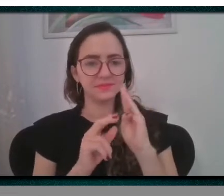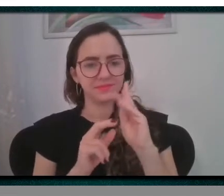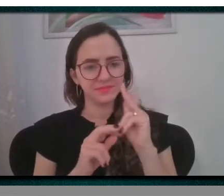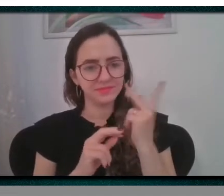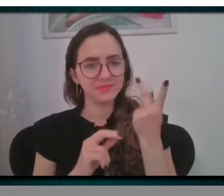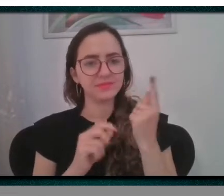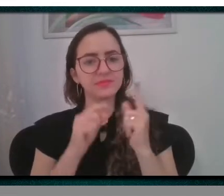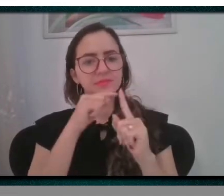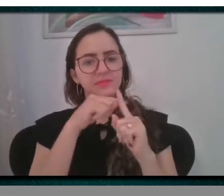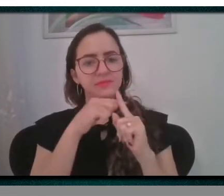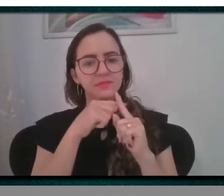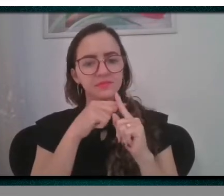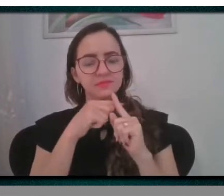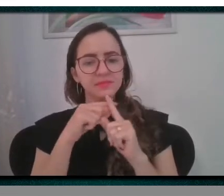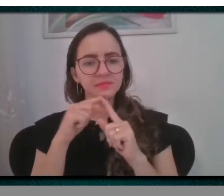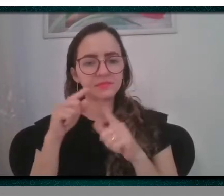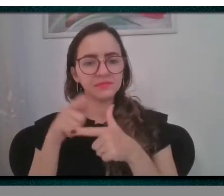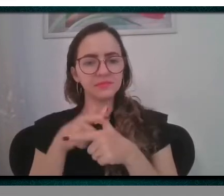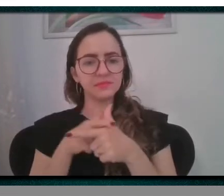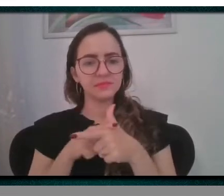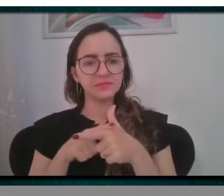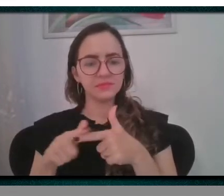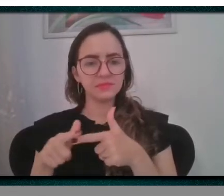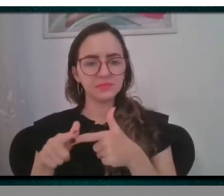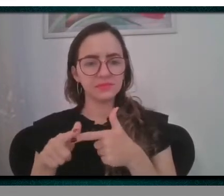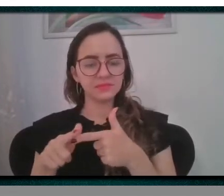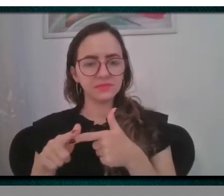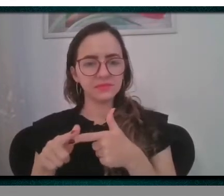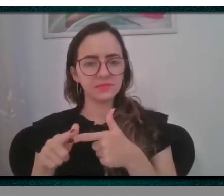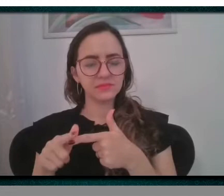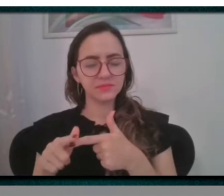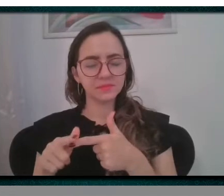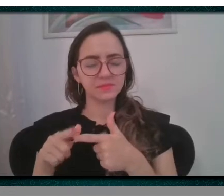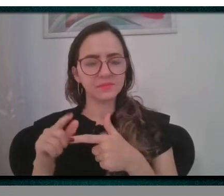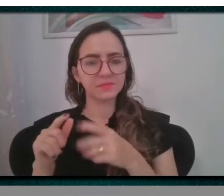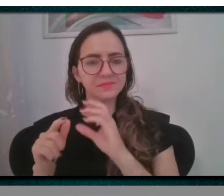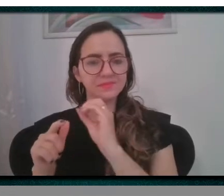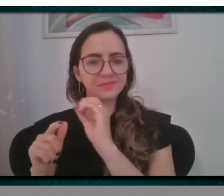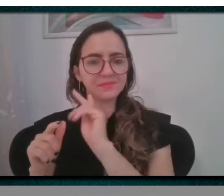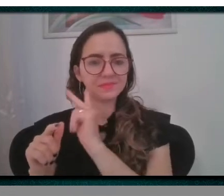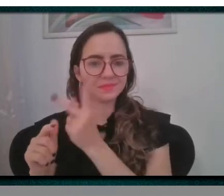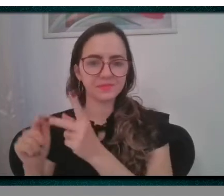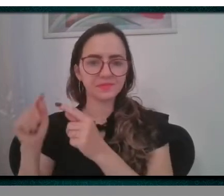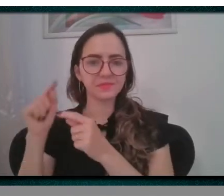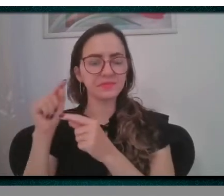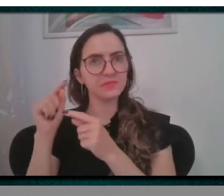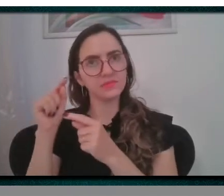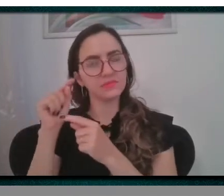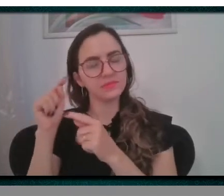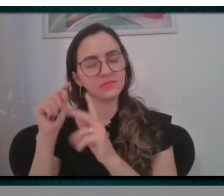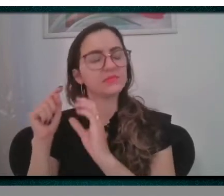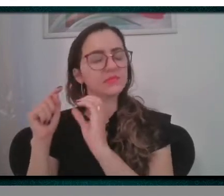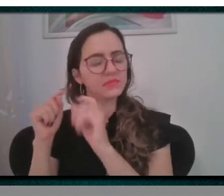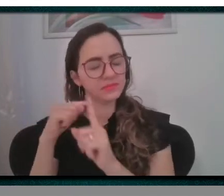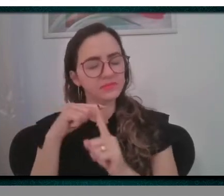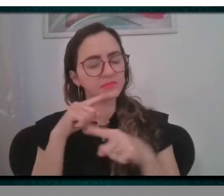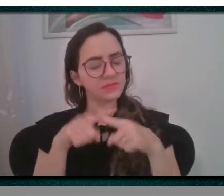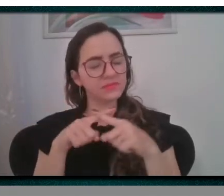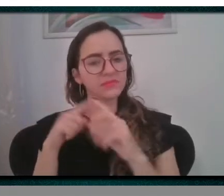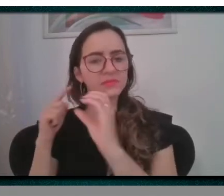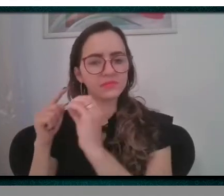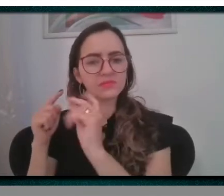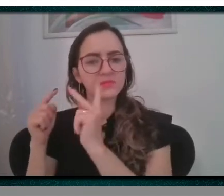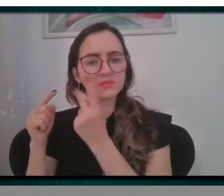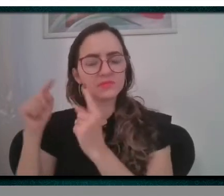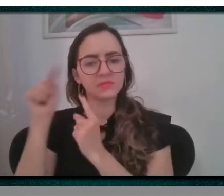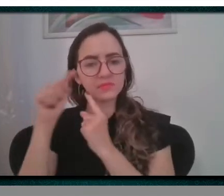dividido pela concentração dos reagentes. Lembrando que a água ela tem uma concentração praticamente 1, então a gente desconsidera